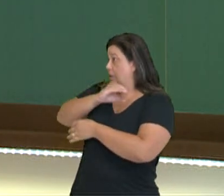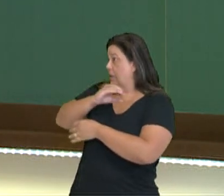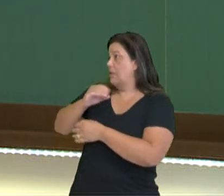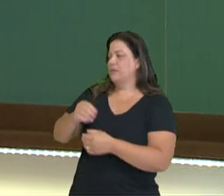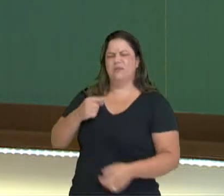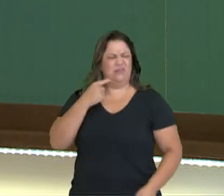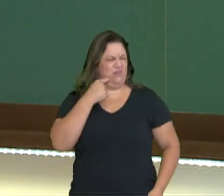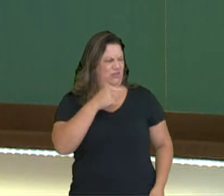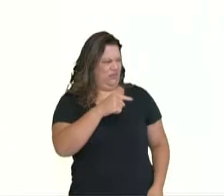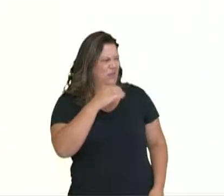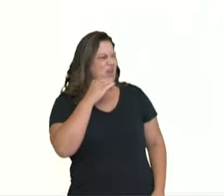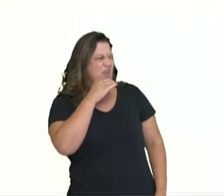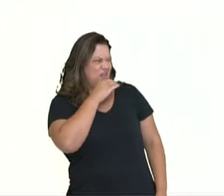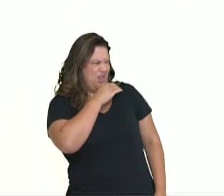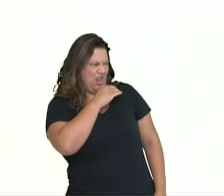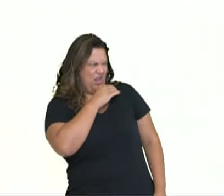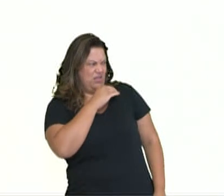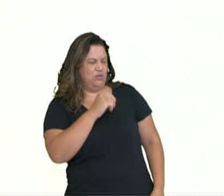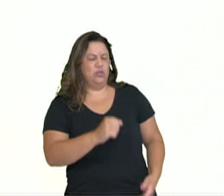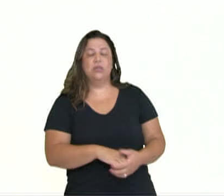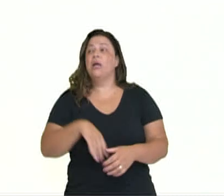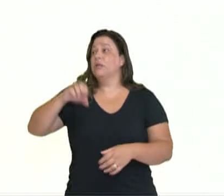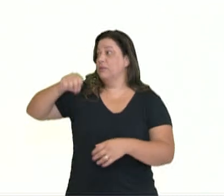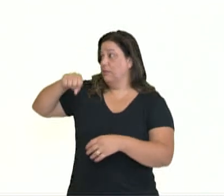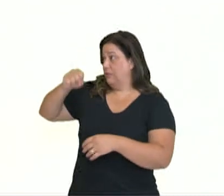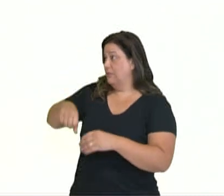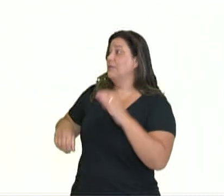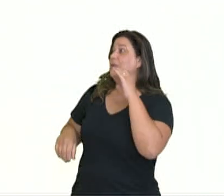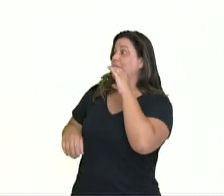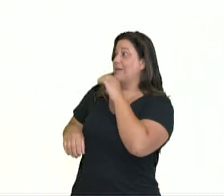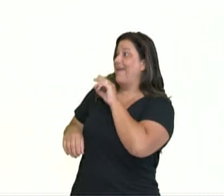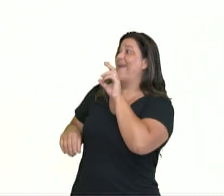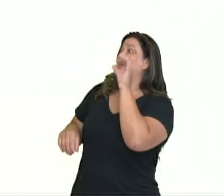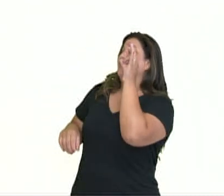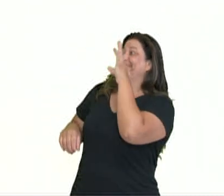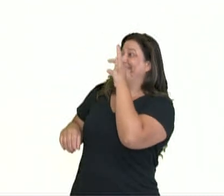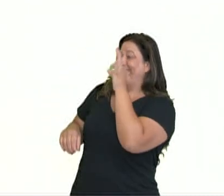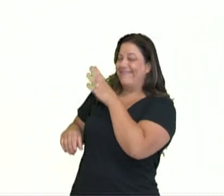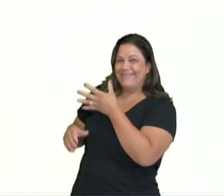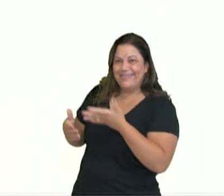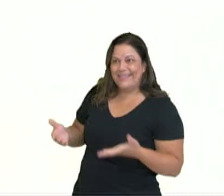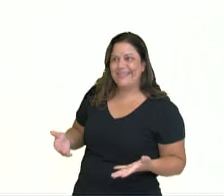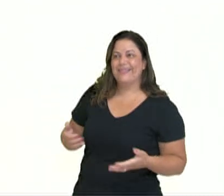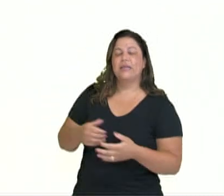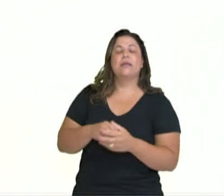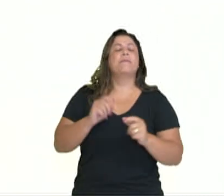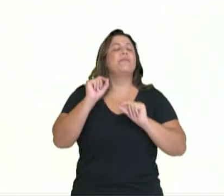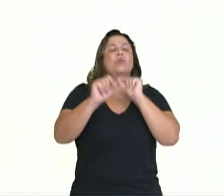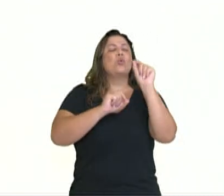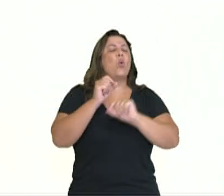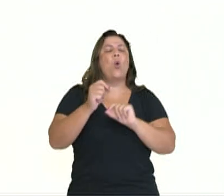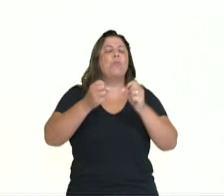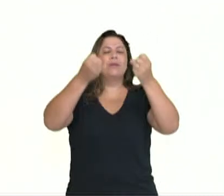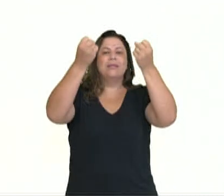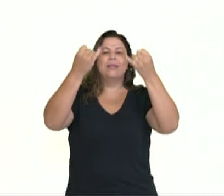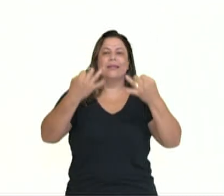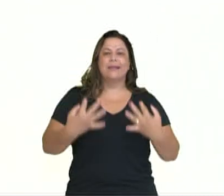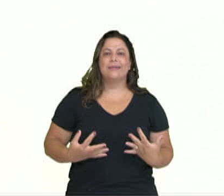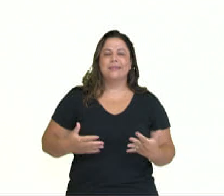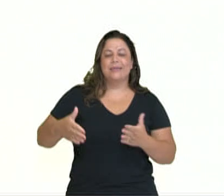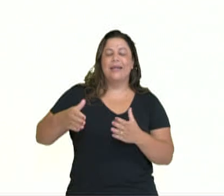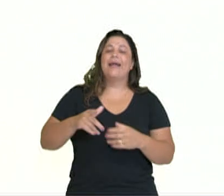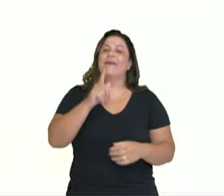Quente? Quente e verde. Como o narrador descreve esse rio? Vou dar um tempinho para